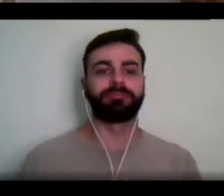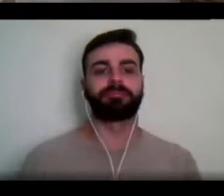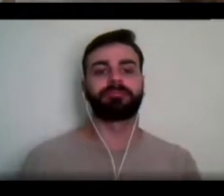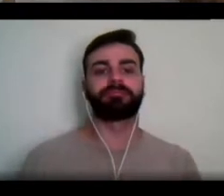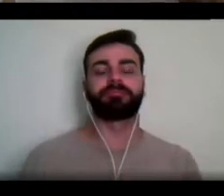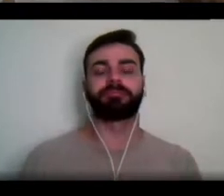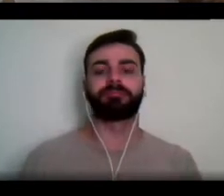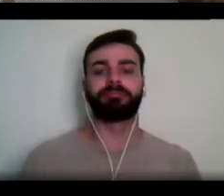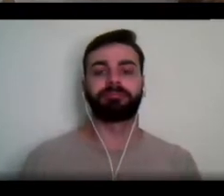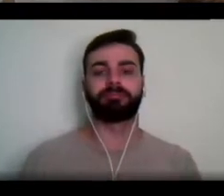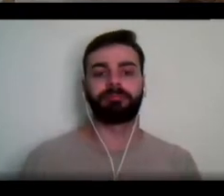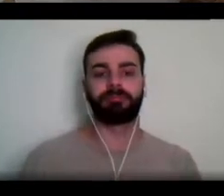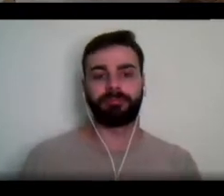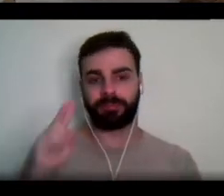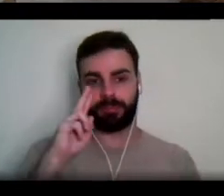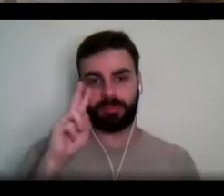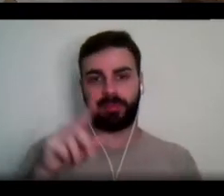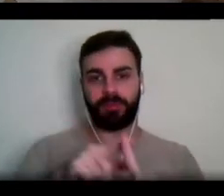É o gráfico